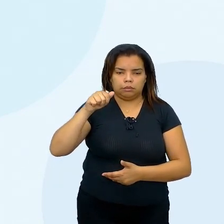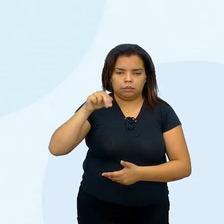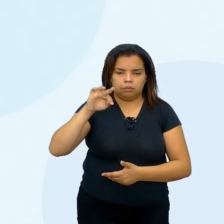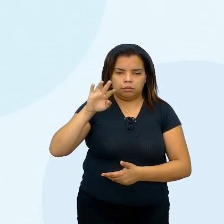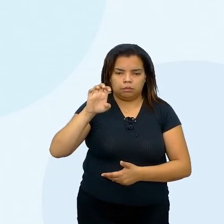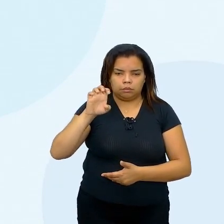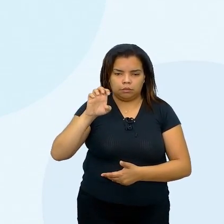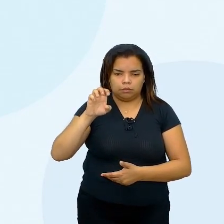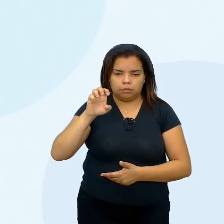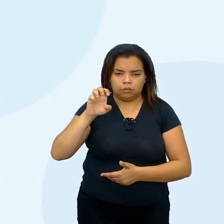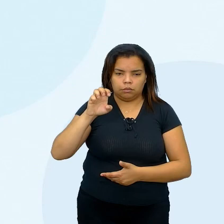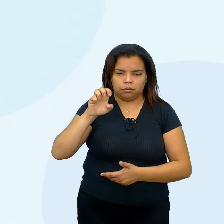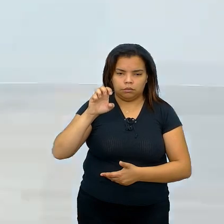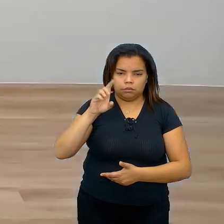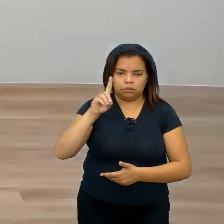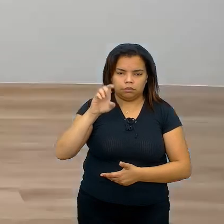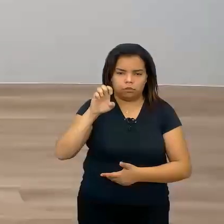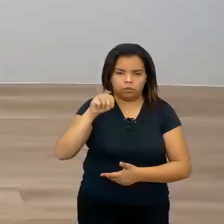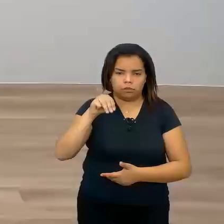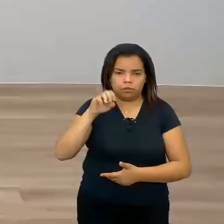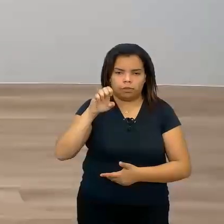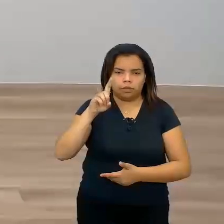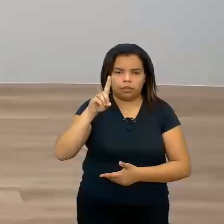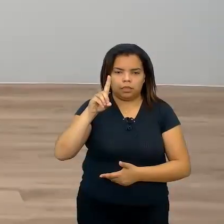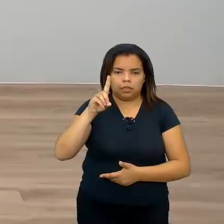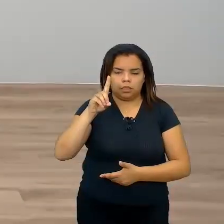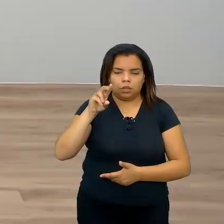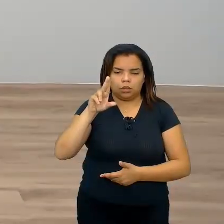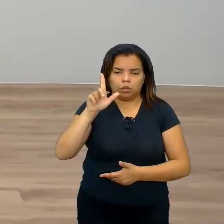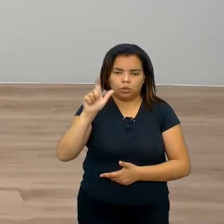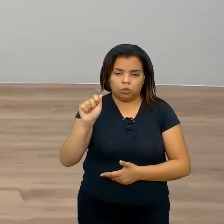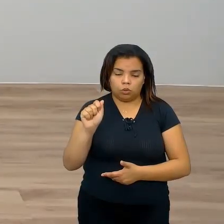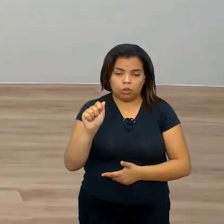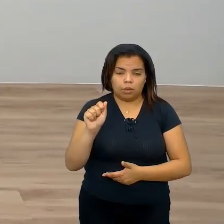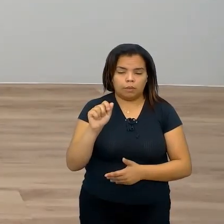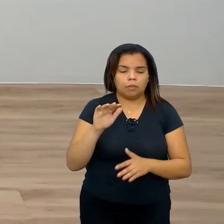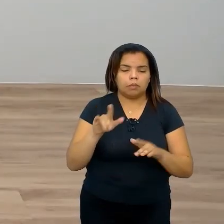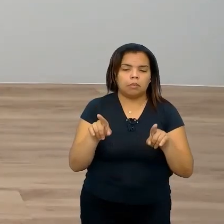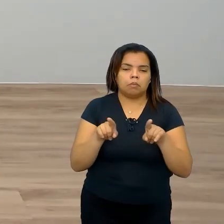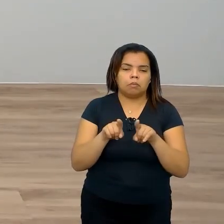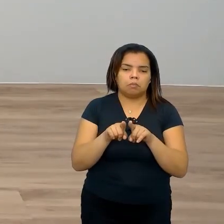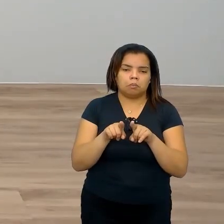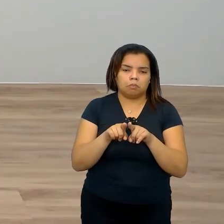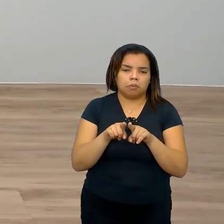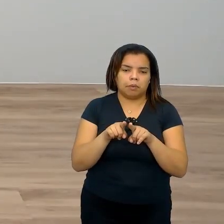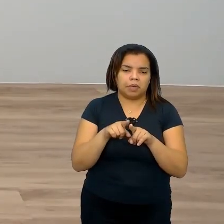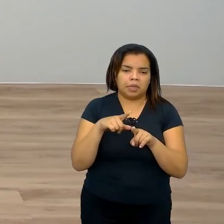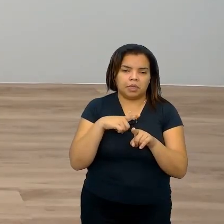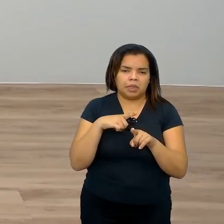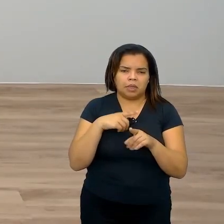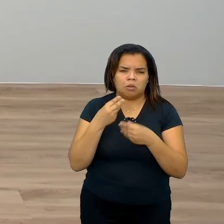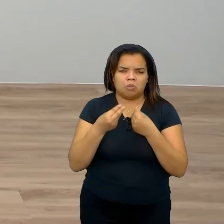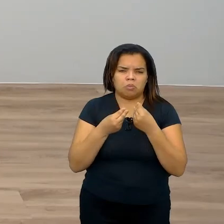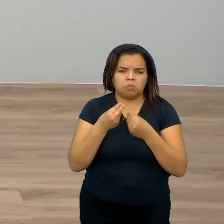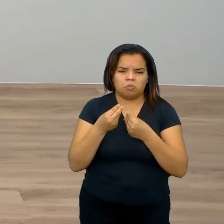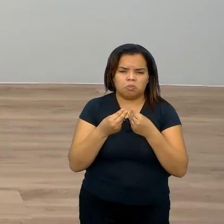visa, muitas vezes, recortar uma parte do gene, retirar, então, essa mutação